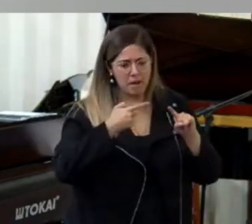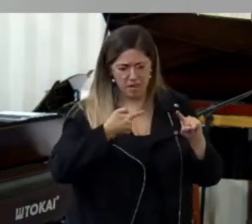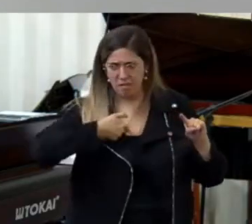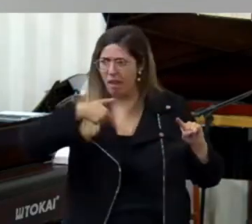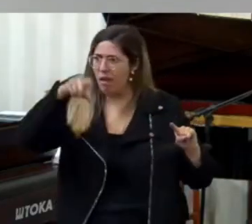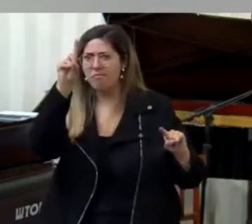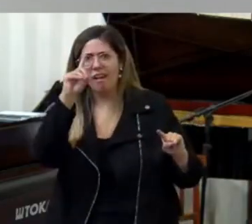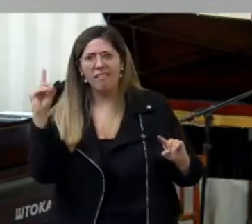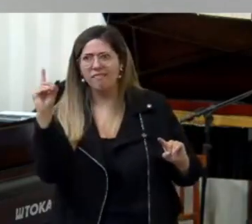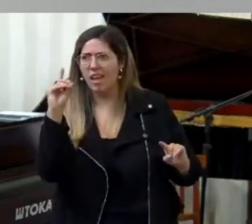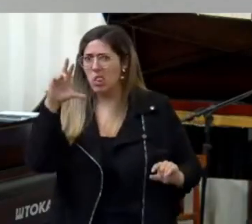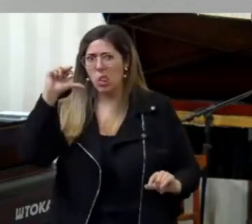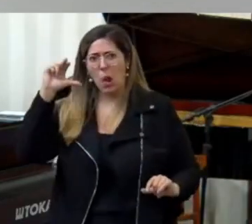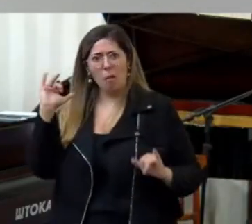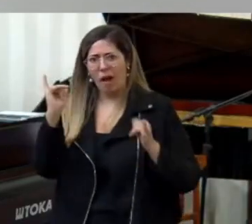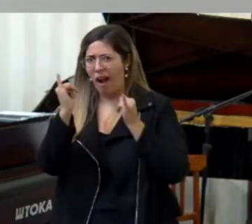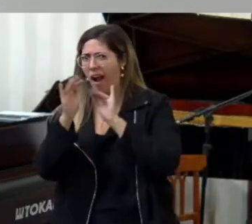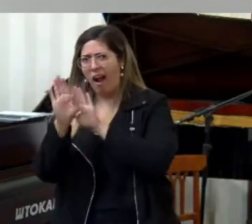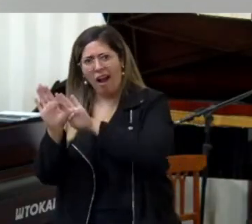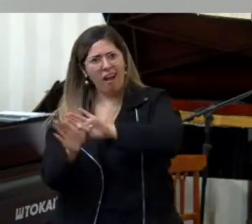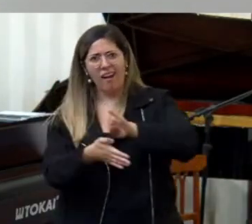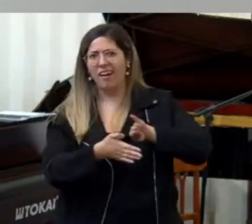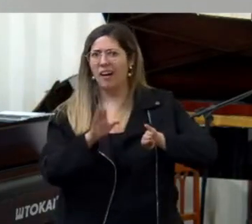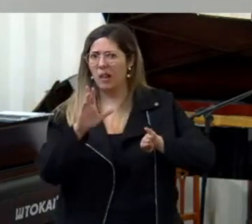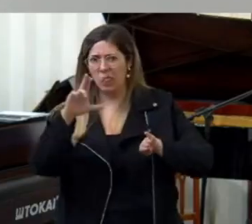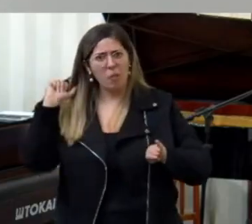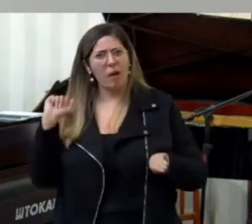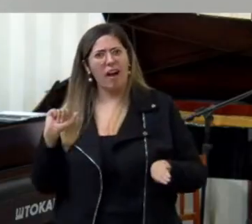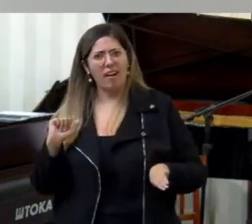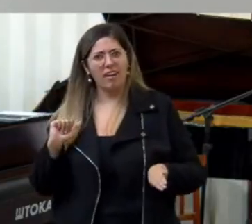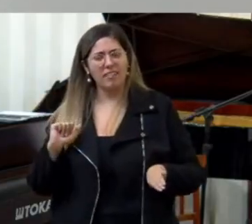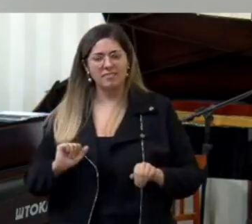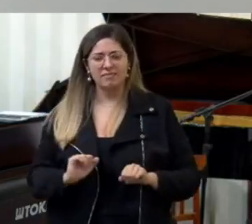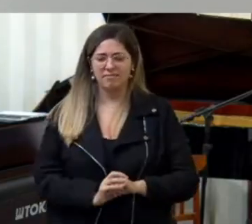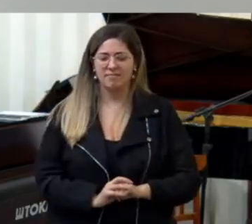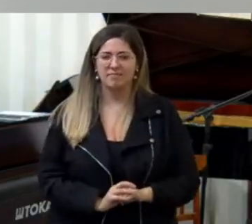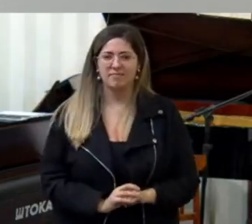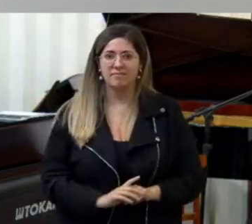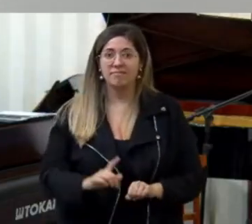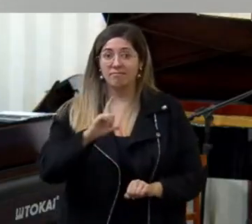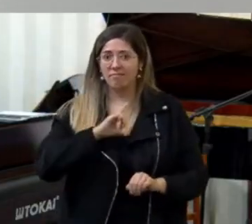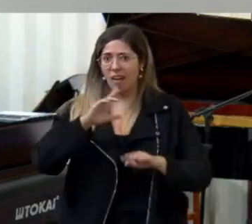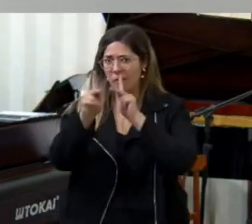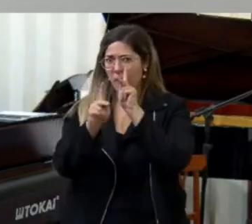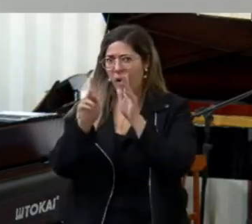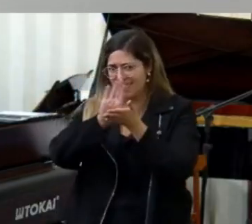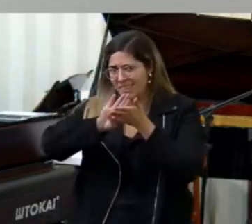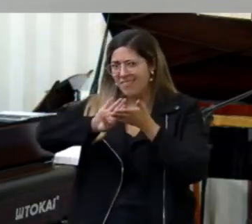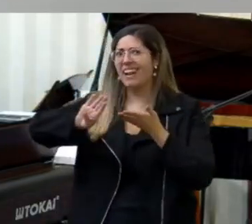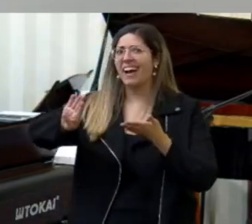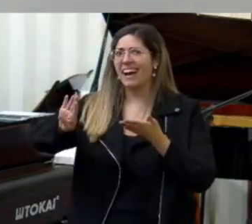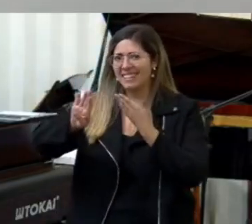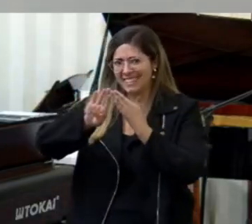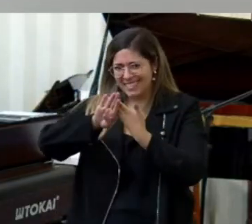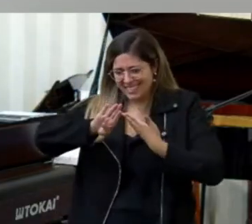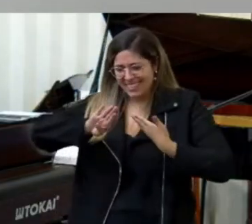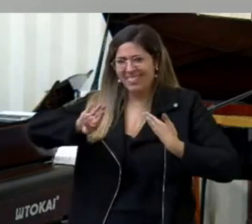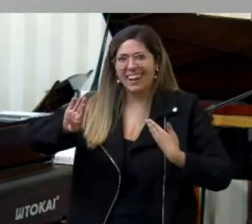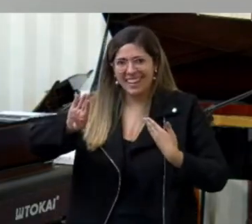os nomes deles. Sabe quando Davi diz assim, tem um povo separado, sim. Não sou